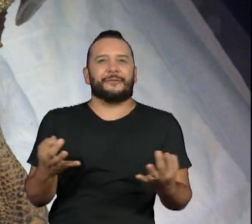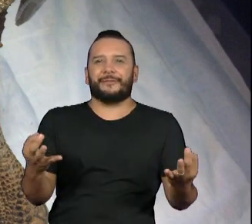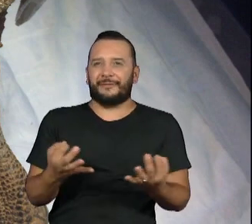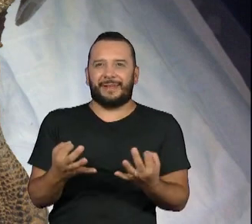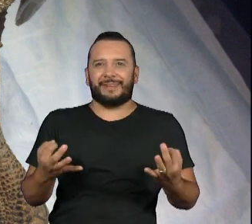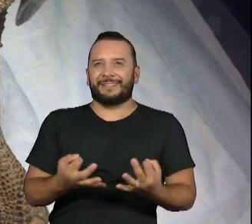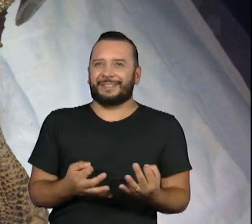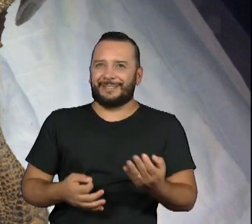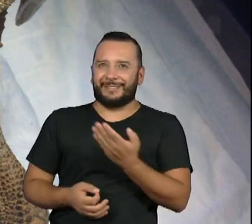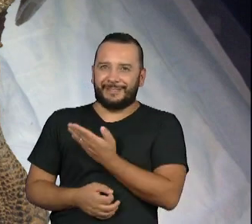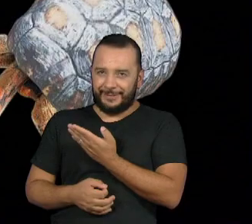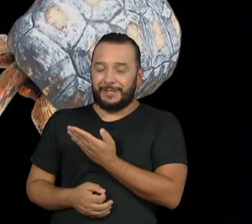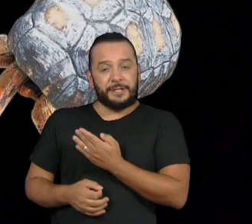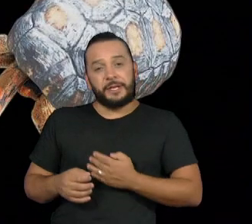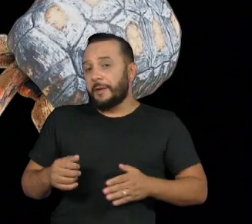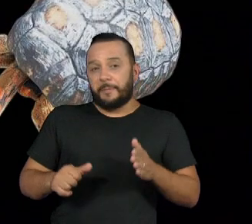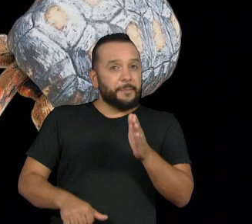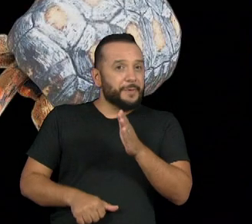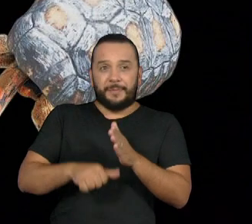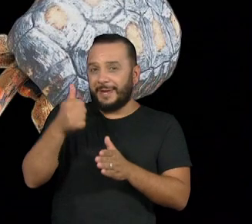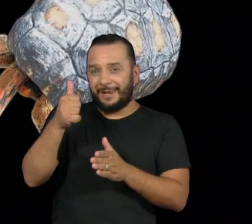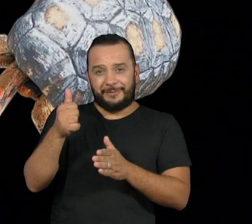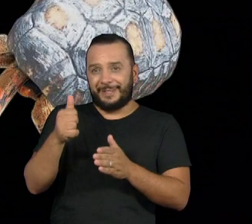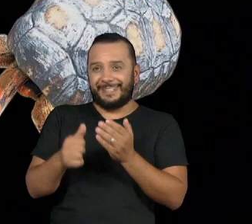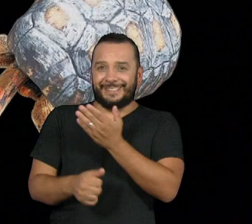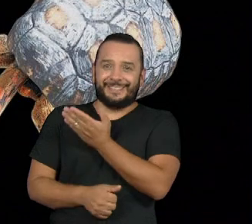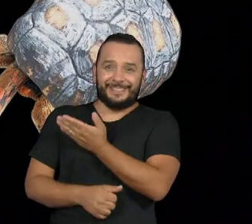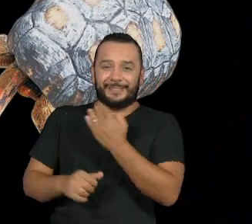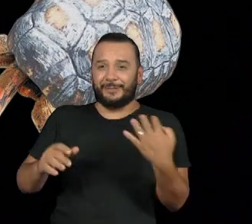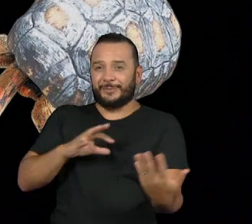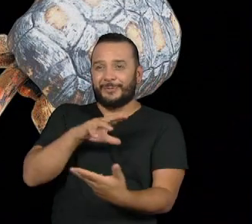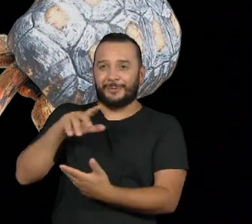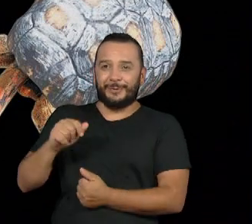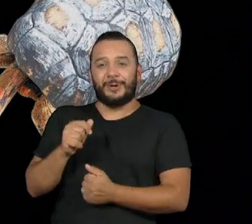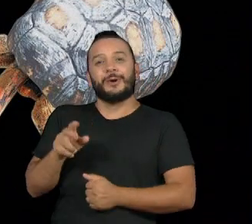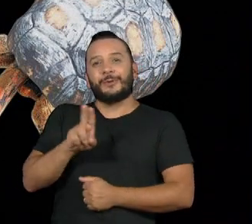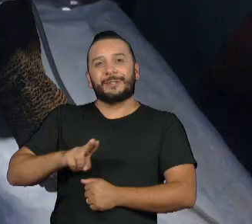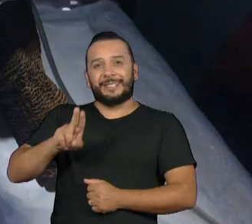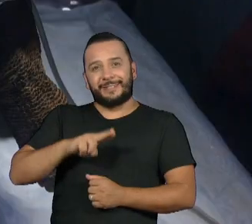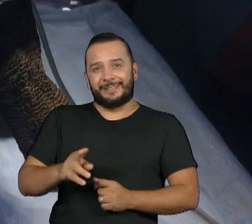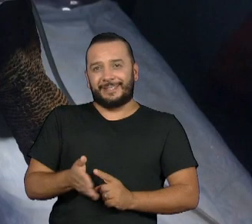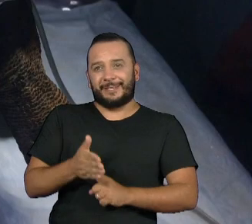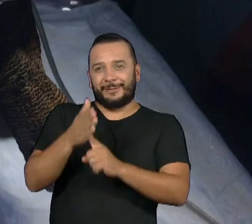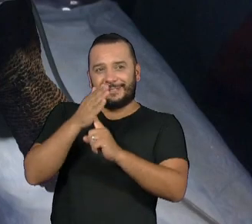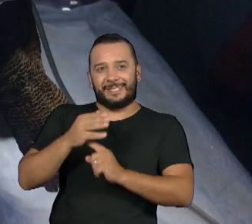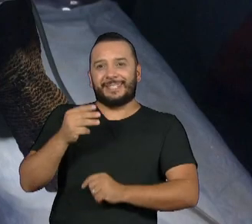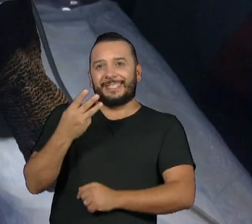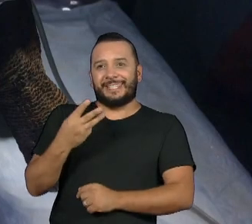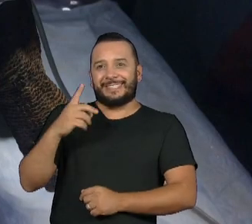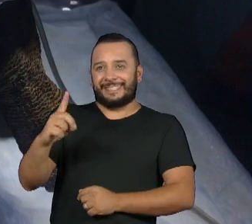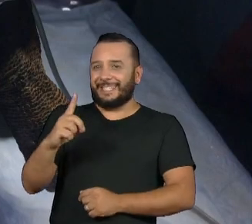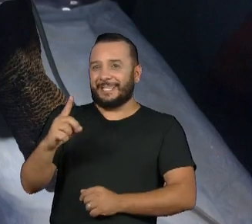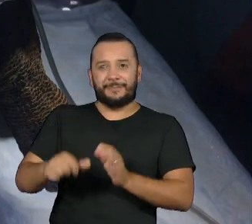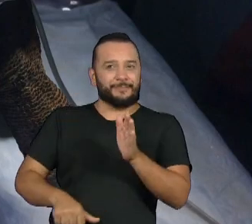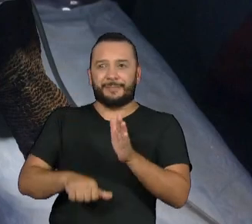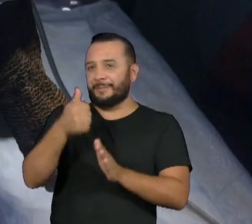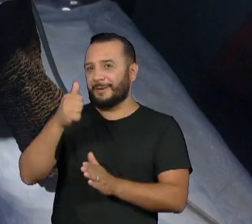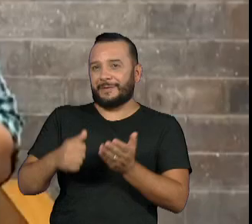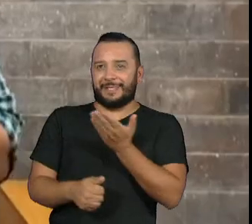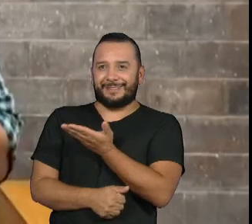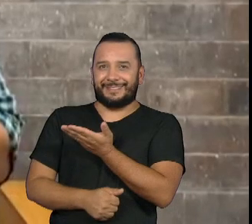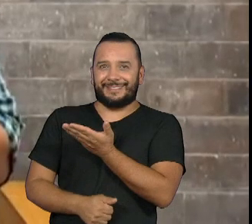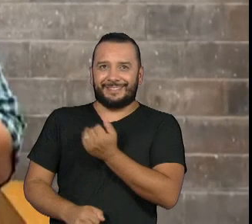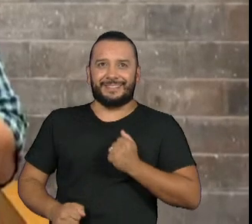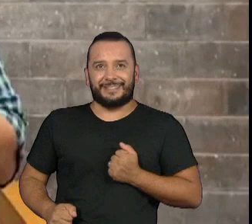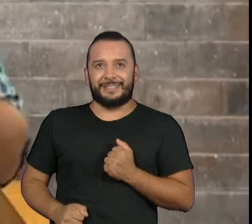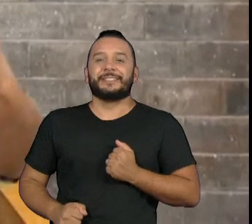foi a primeira prótese de casco de jabuti com a tecnologia 3D em todo o mundo.